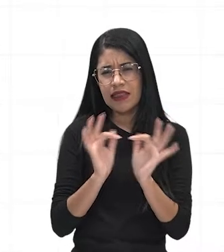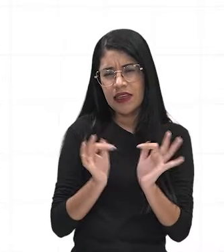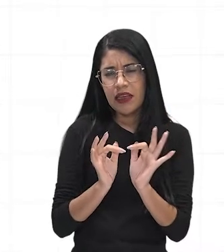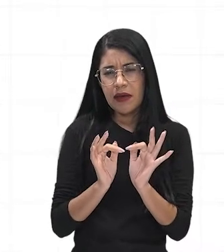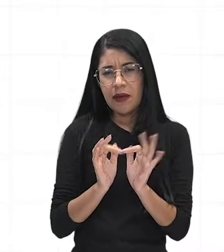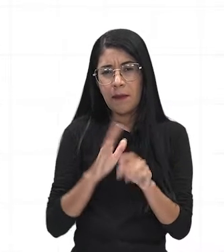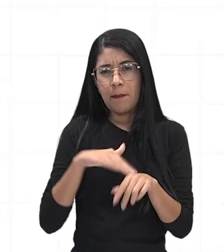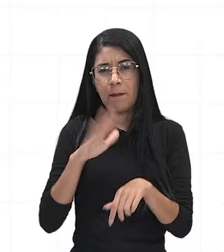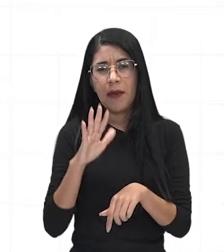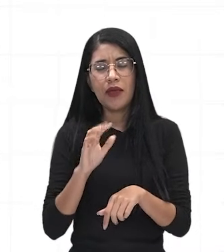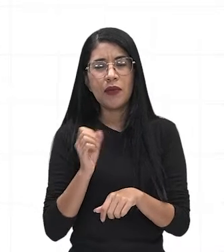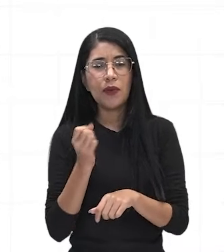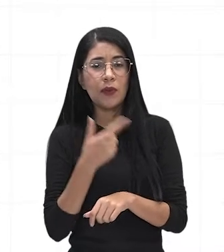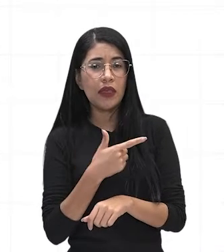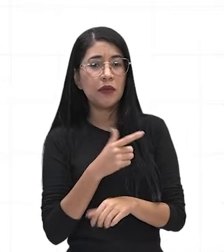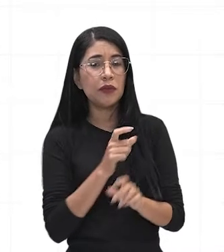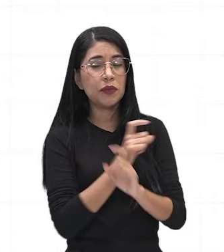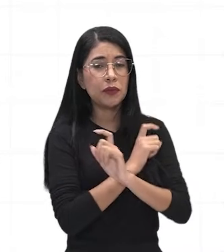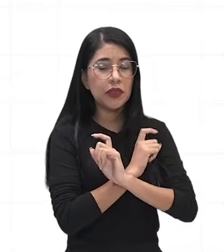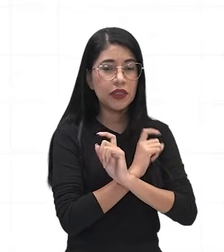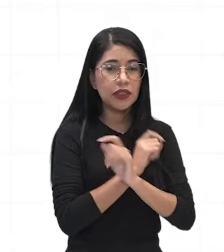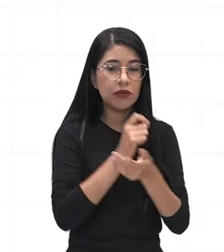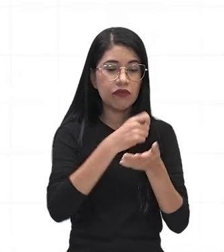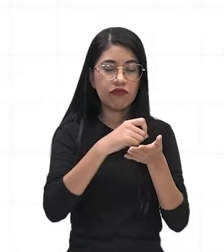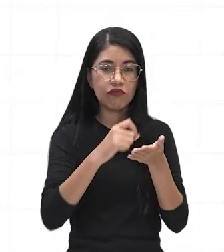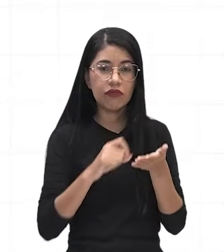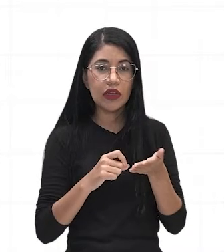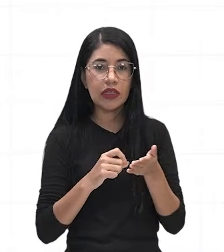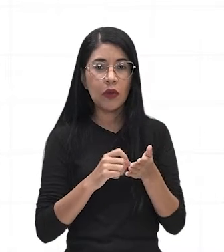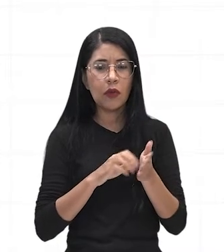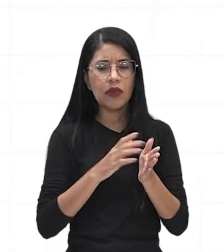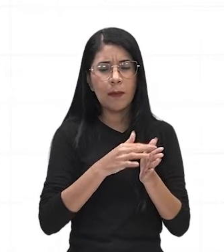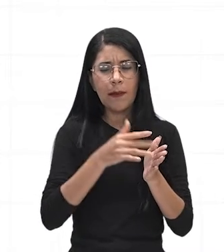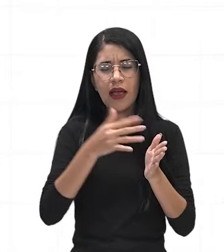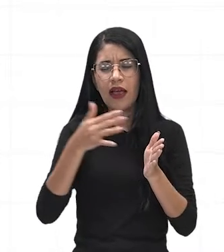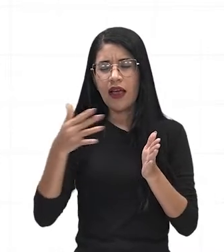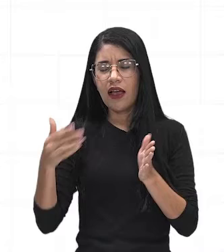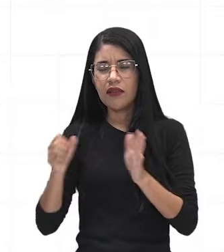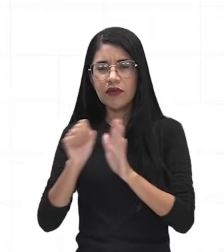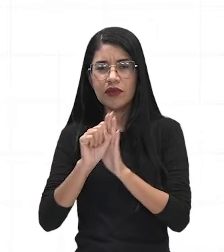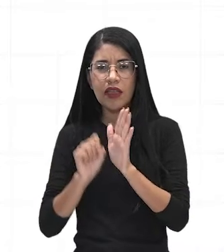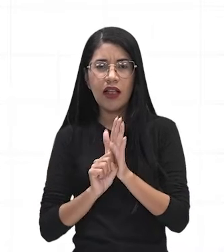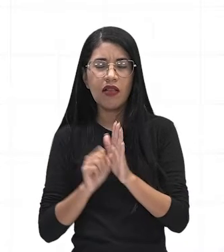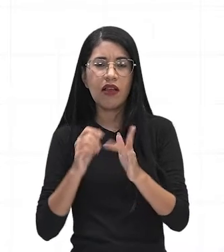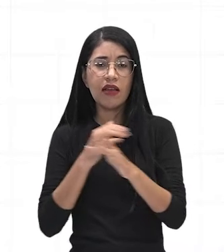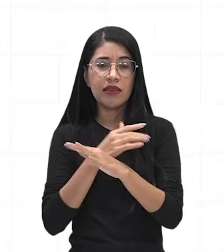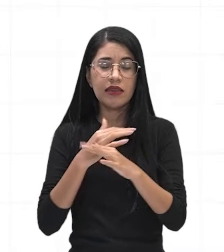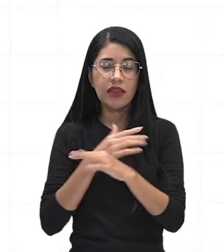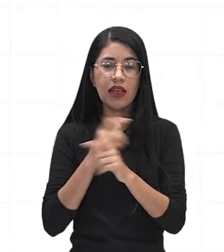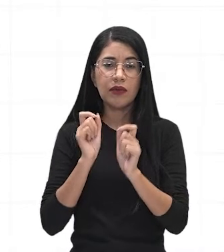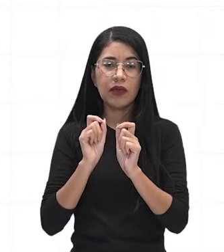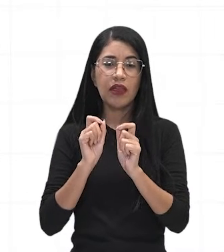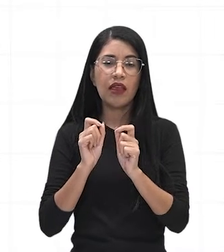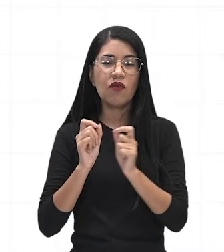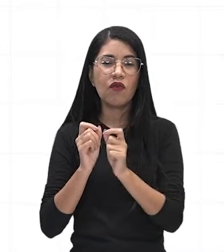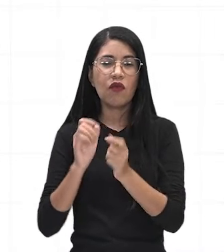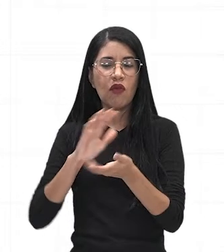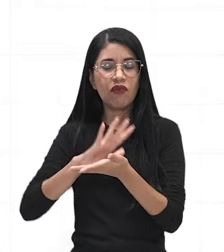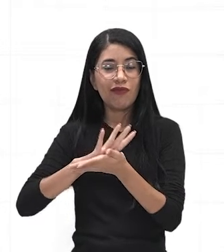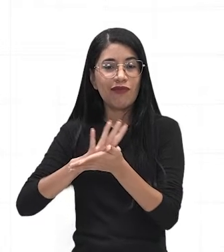dos egípcios. Ao longo dos séculos, muitas cidades fenícias foram atacadas e